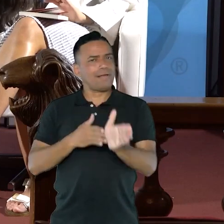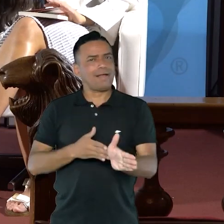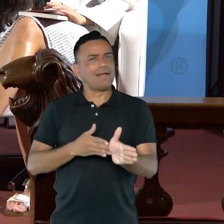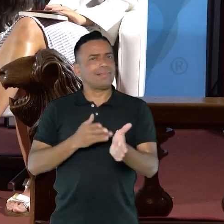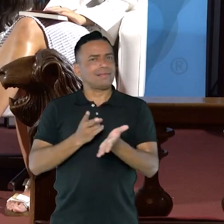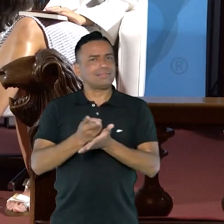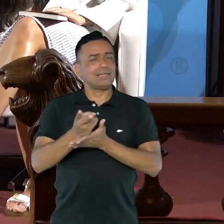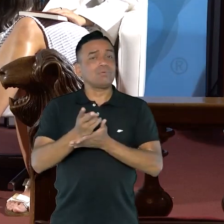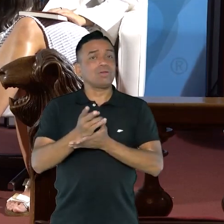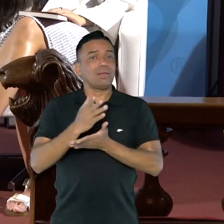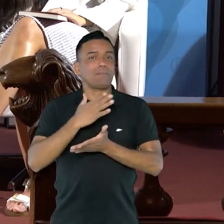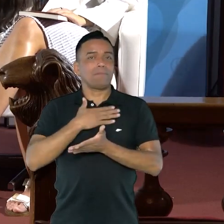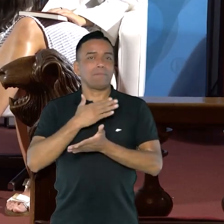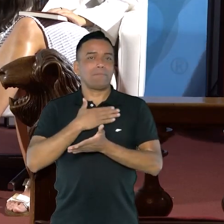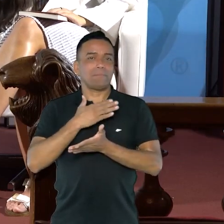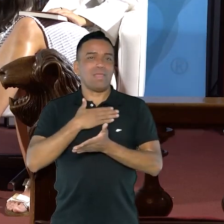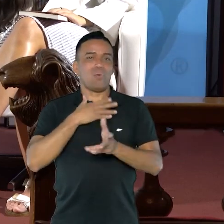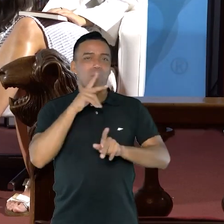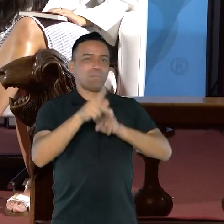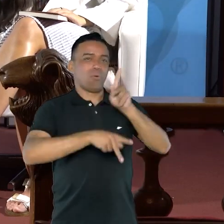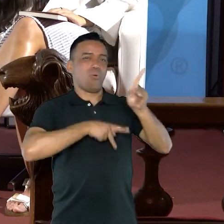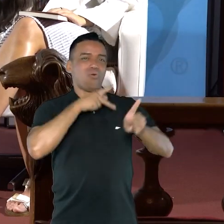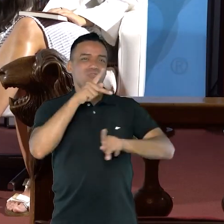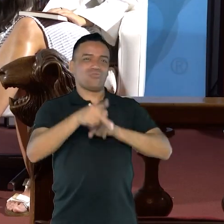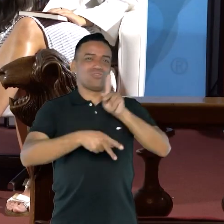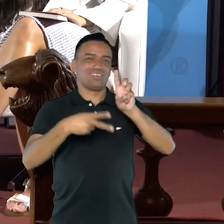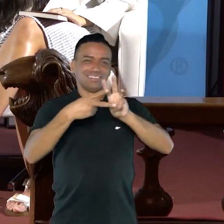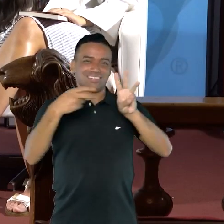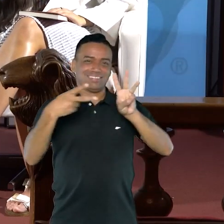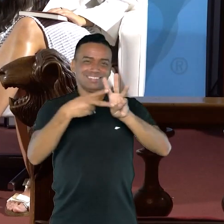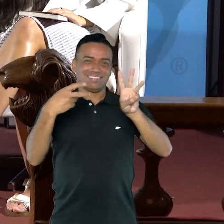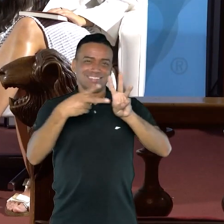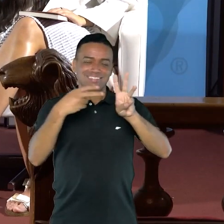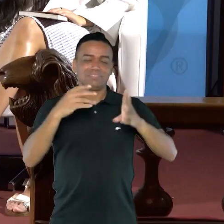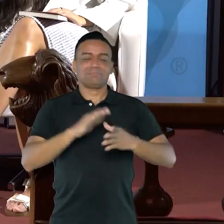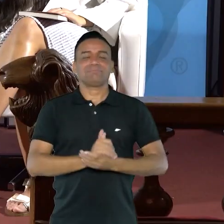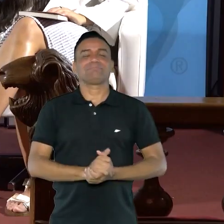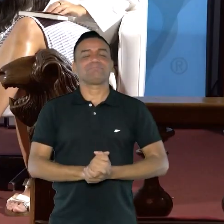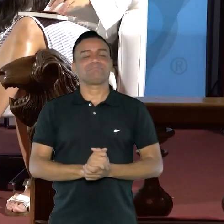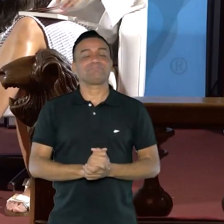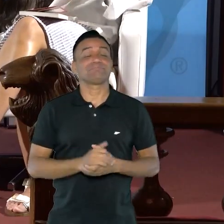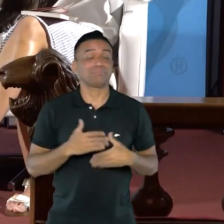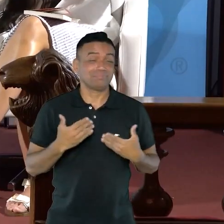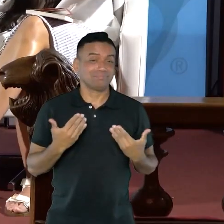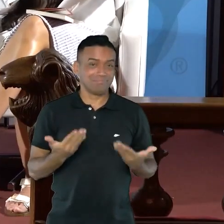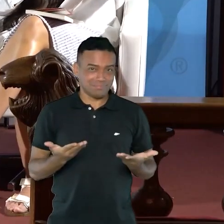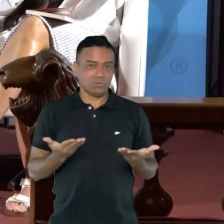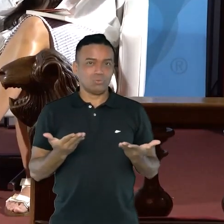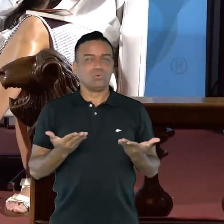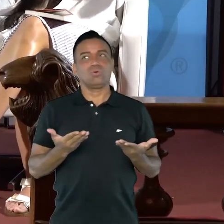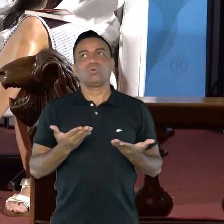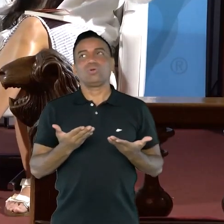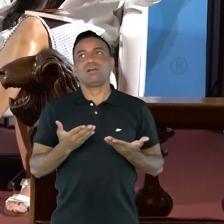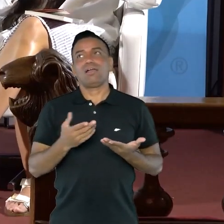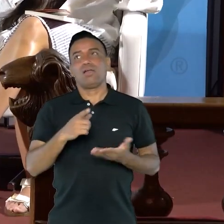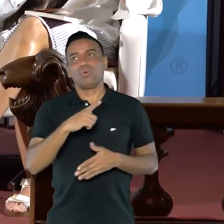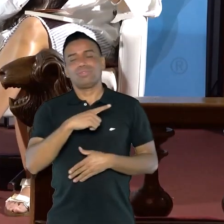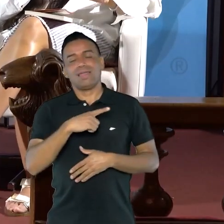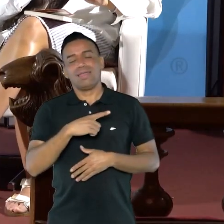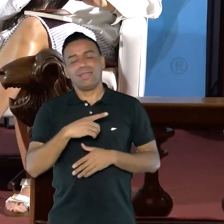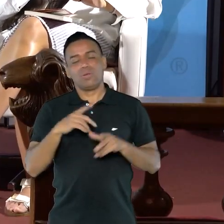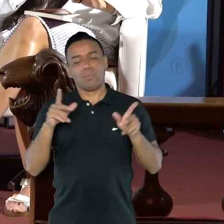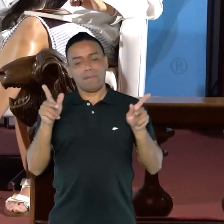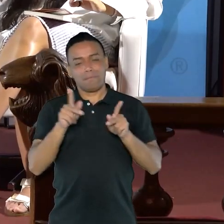pelo meu povo, né? Então, eu tenho uma paz em